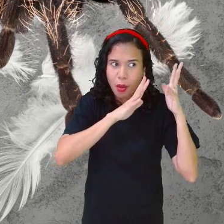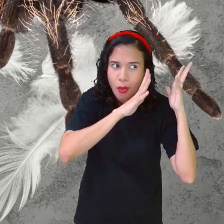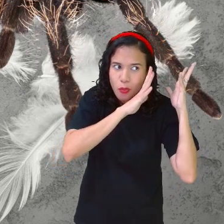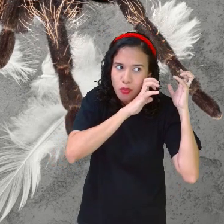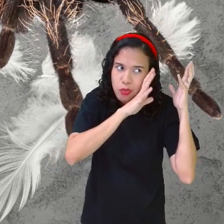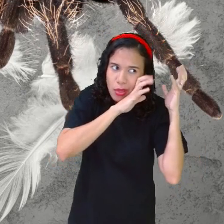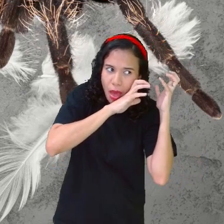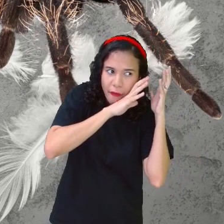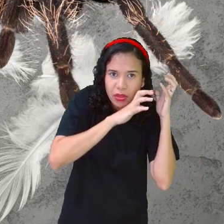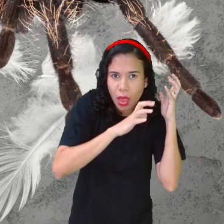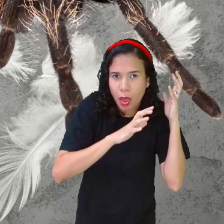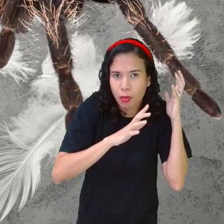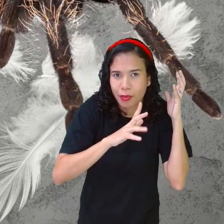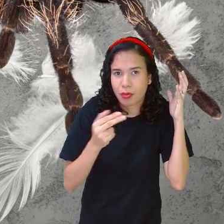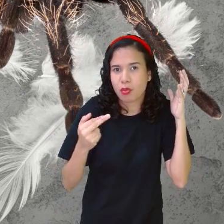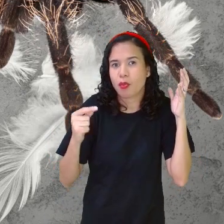de plumas.